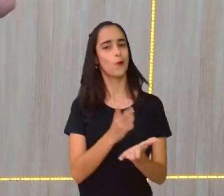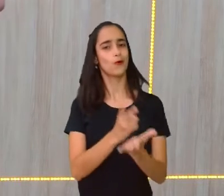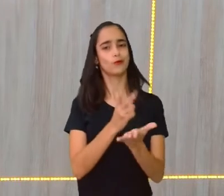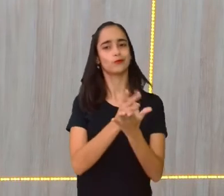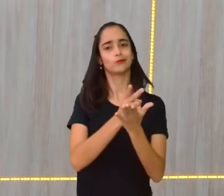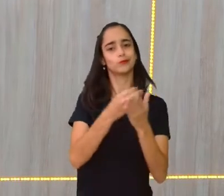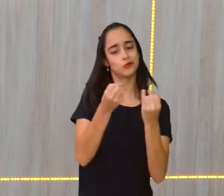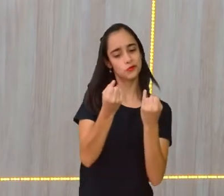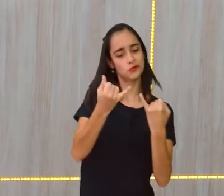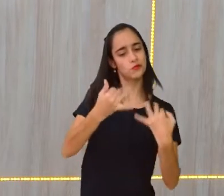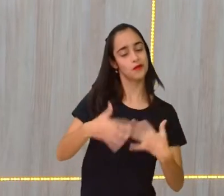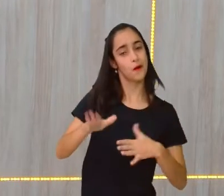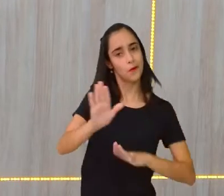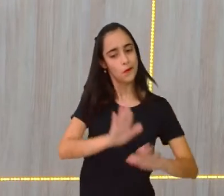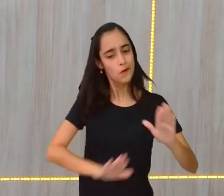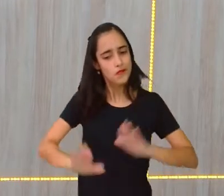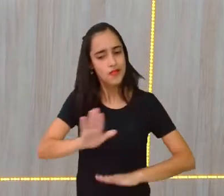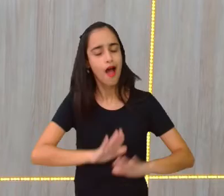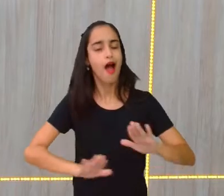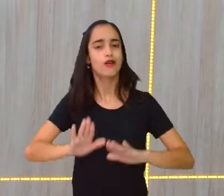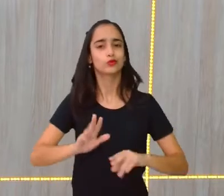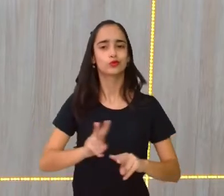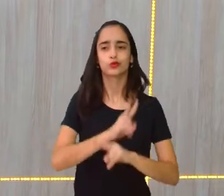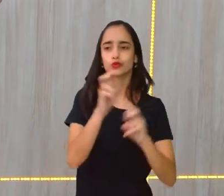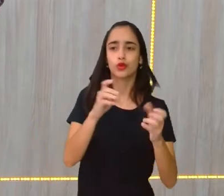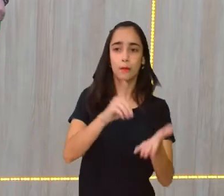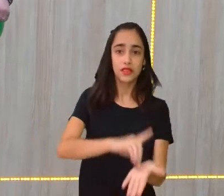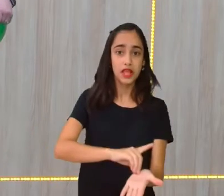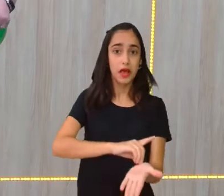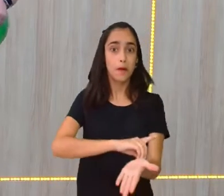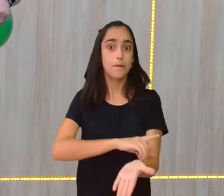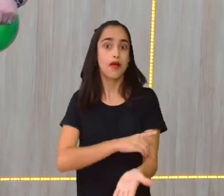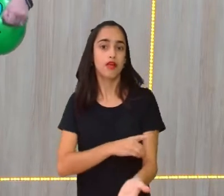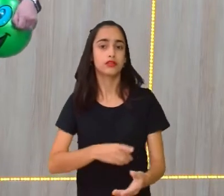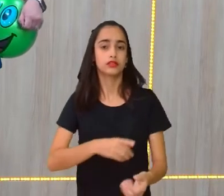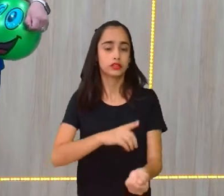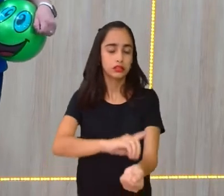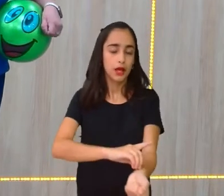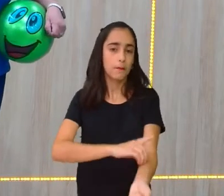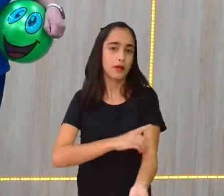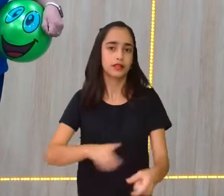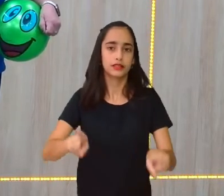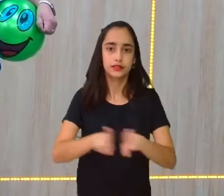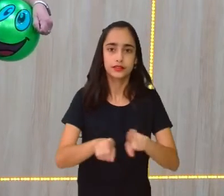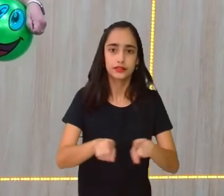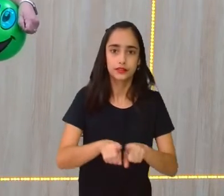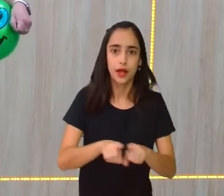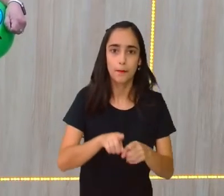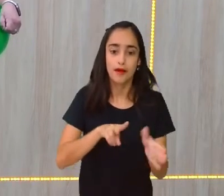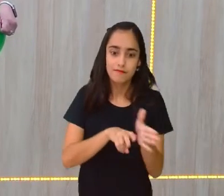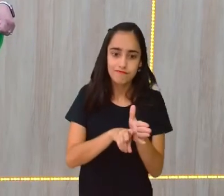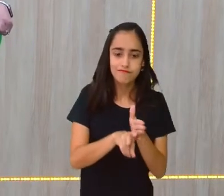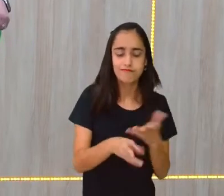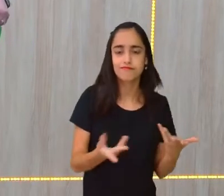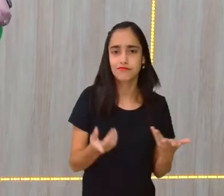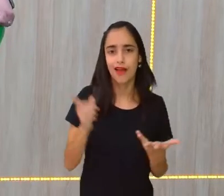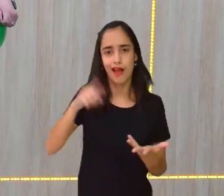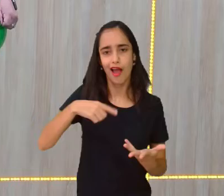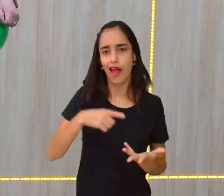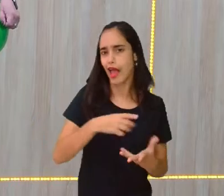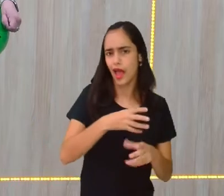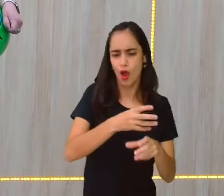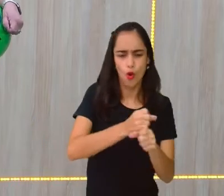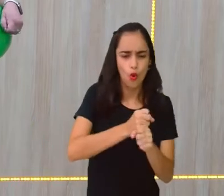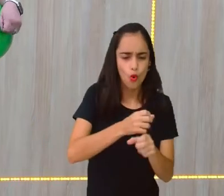em relação à diabetes e também ao câncer de próstata é o ano inteiro. E para isso eu vou chamar a professora Cláudia, que vai